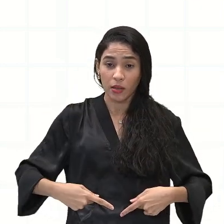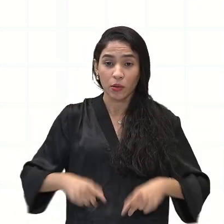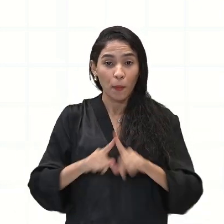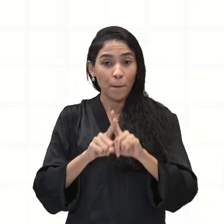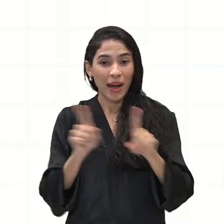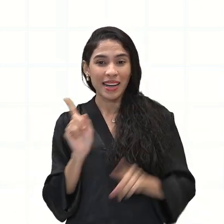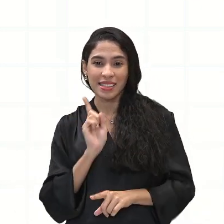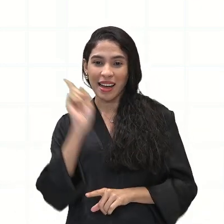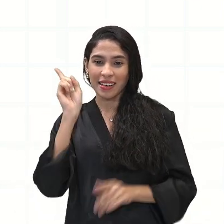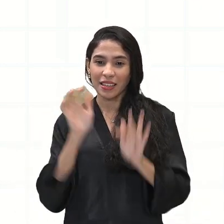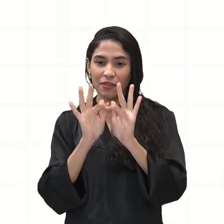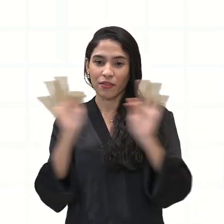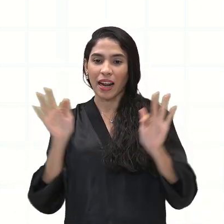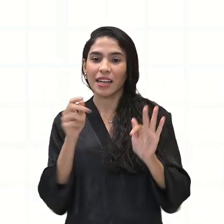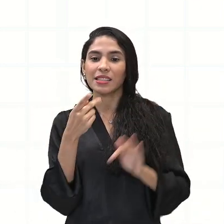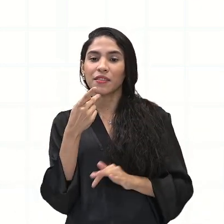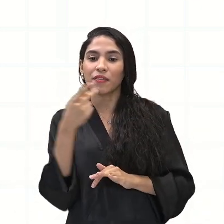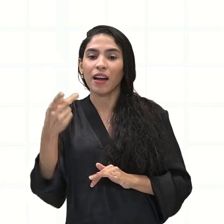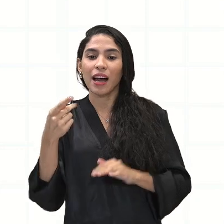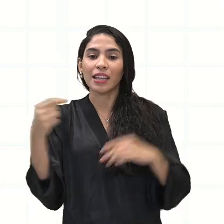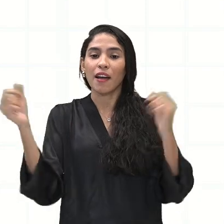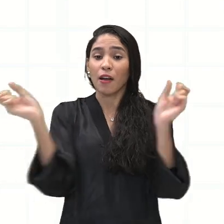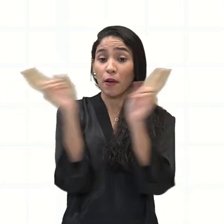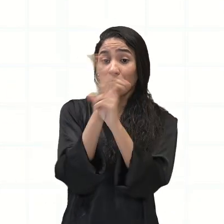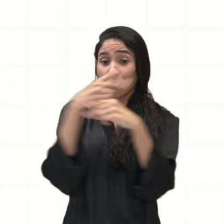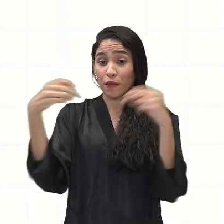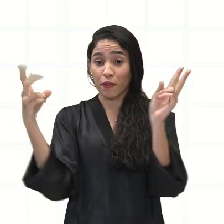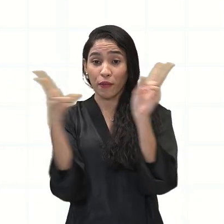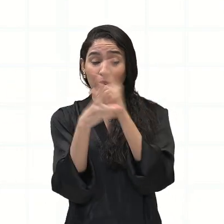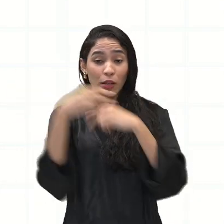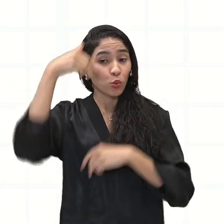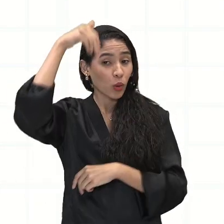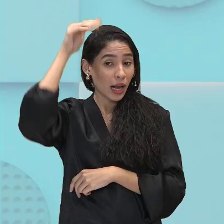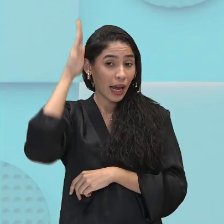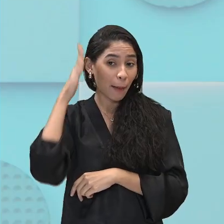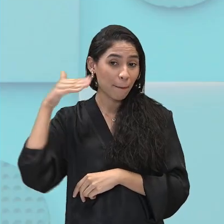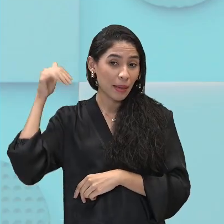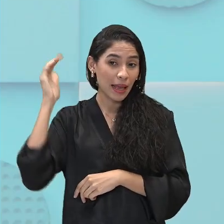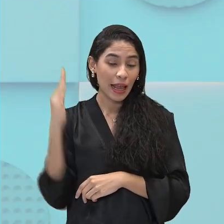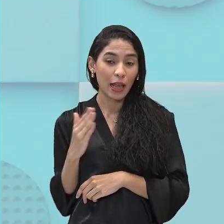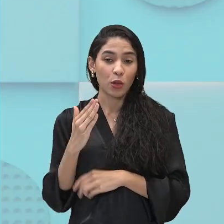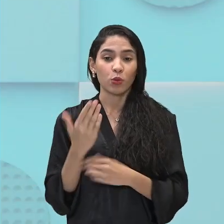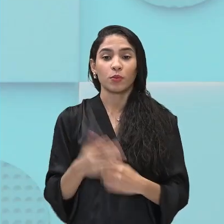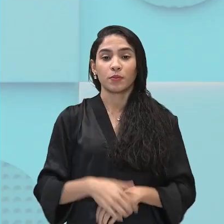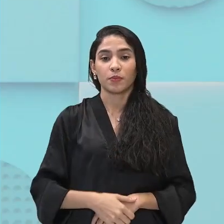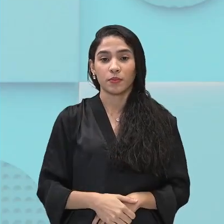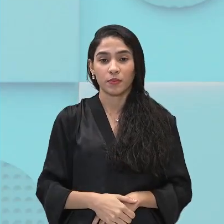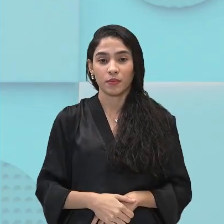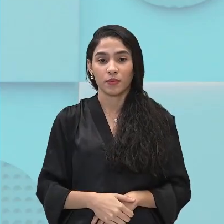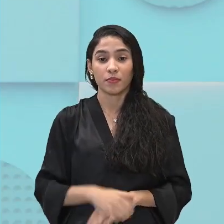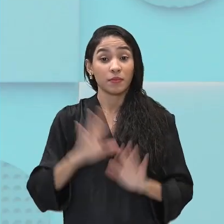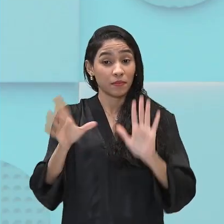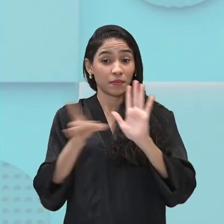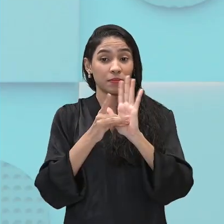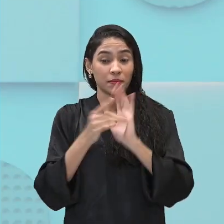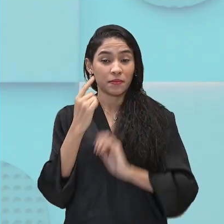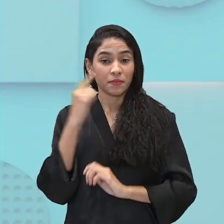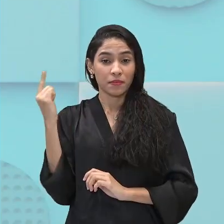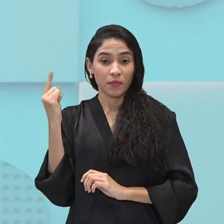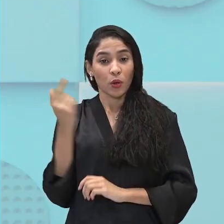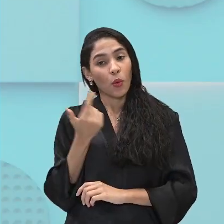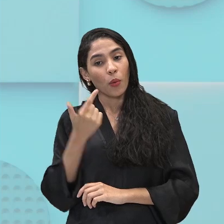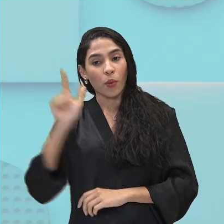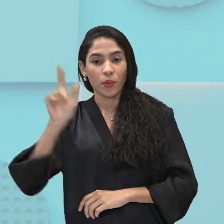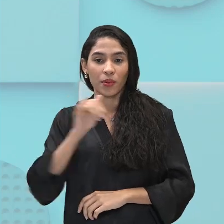cabelos. Então, nós temos aí a presença da personificação, ok? Vamos mais